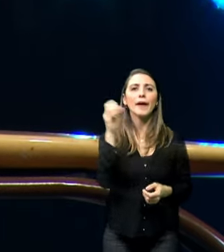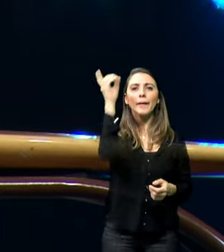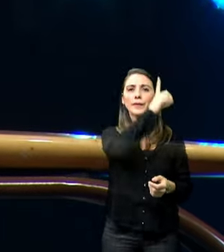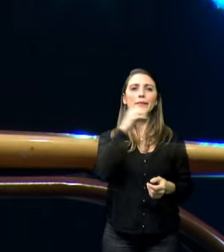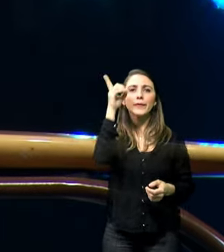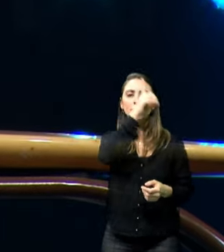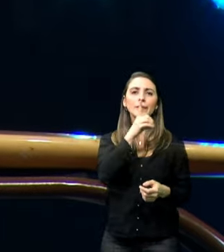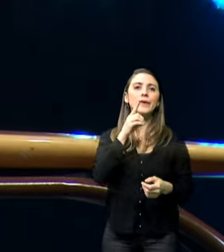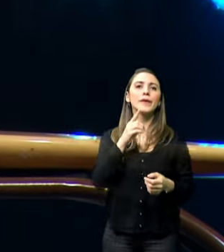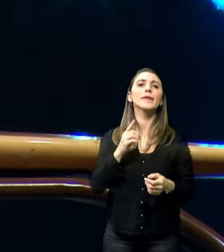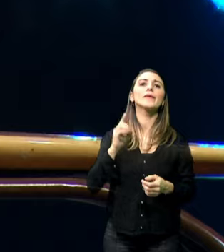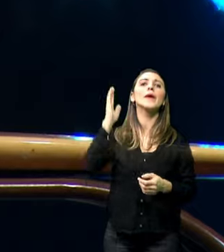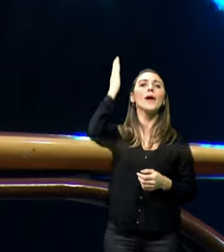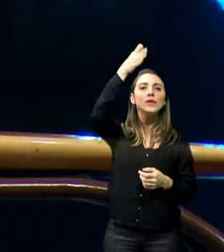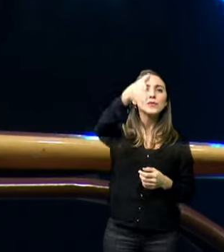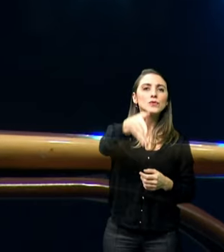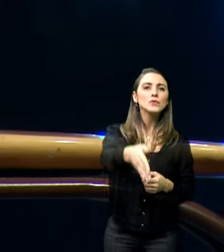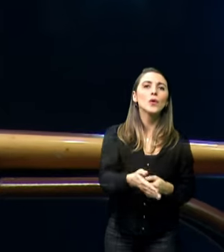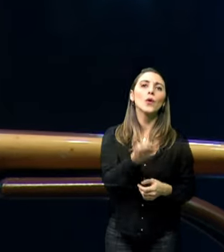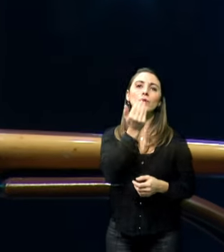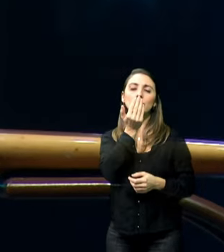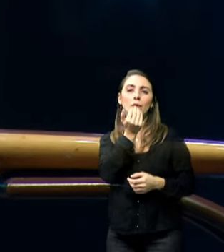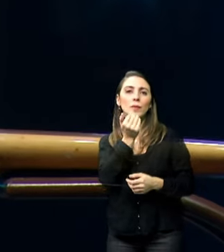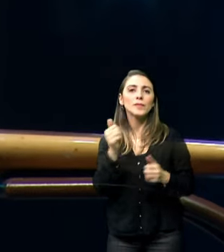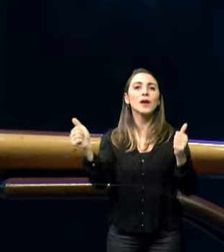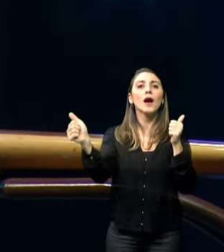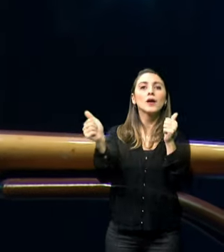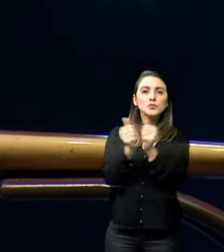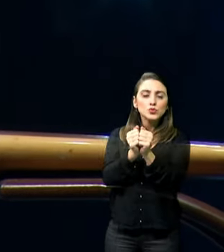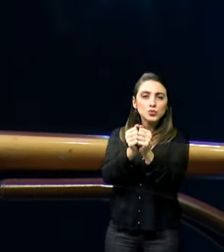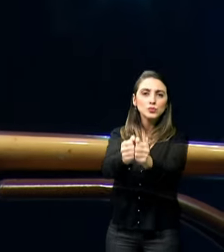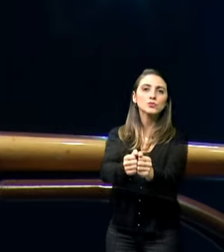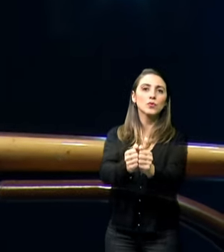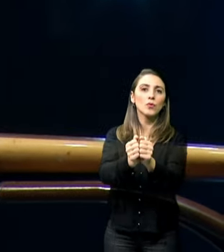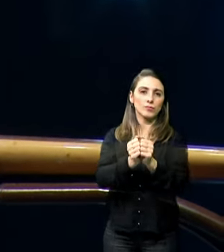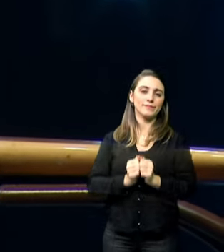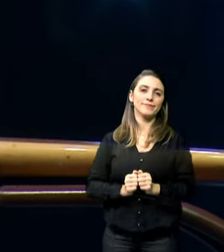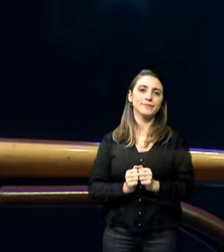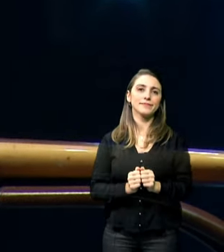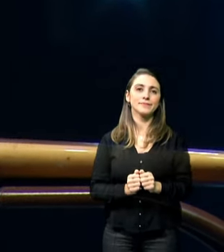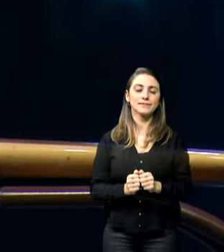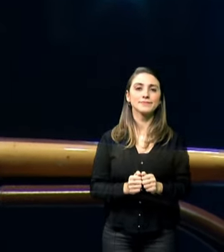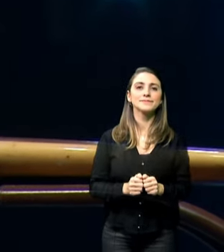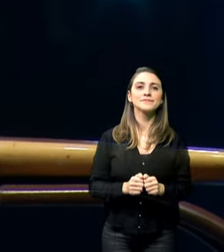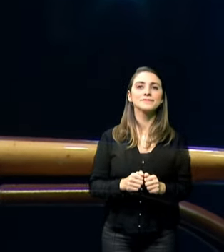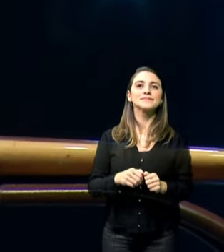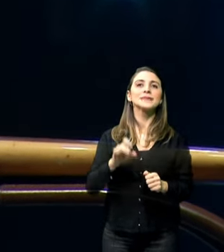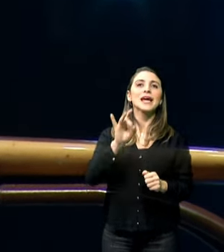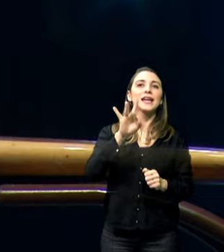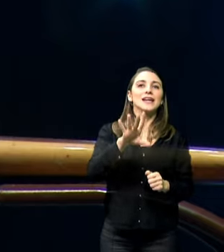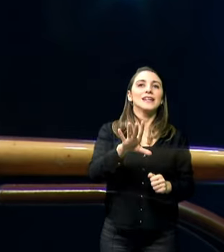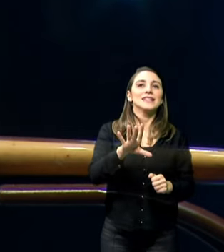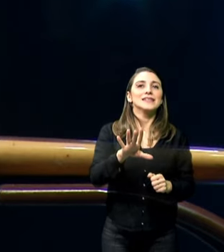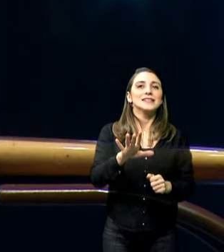almoçava e jantava com aquela pessoa, olha, valeu, não quero não. Na classe, no sapatinho.